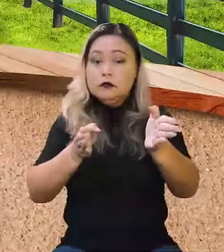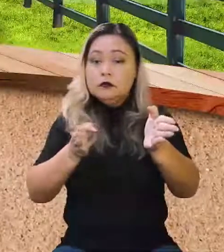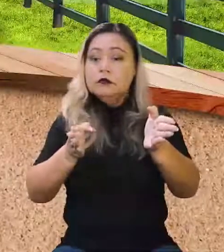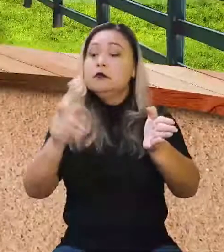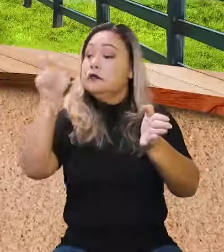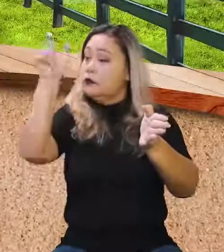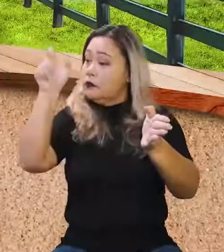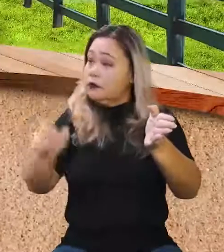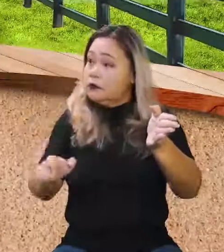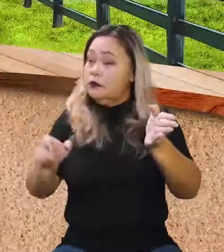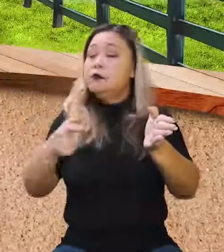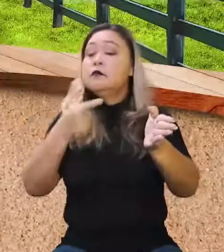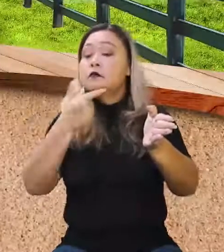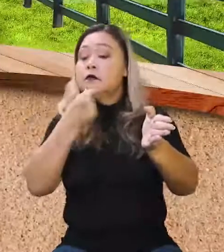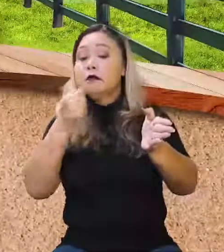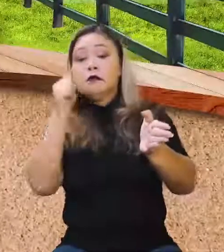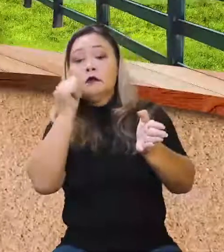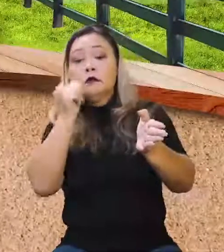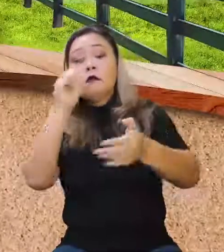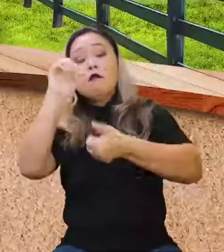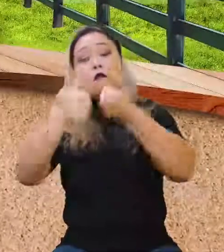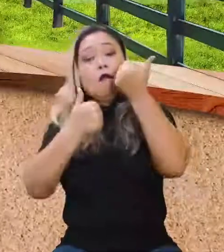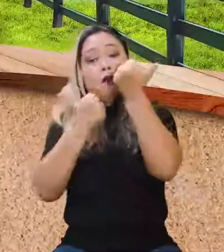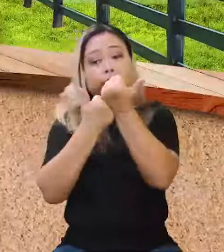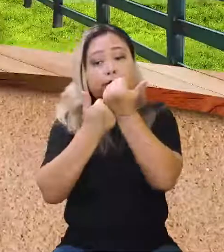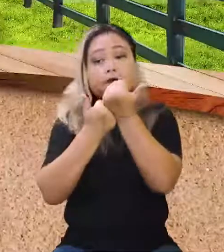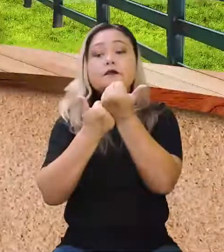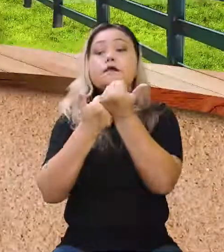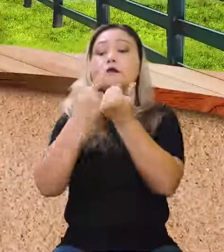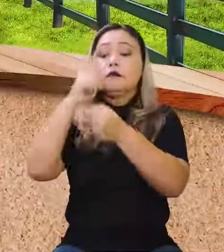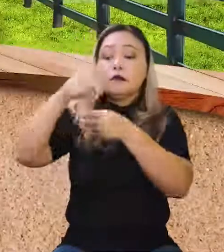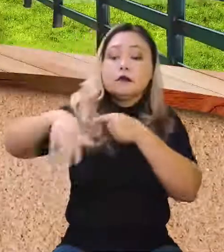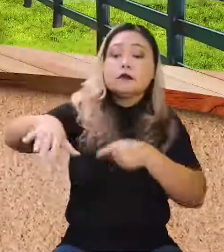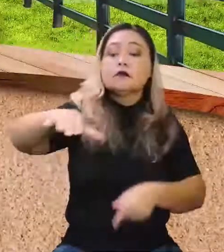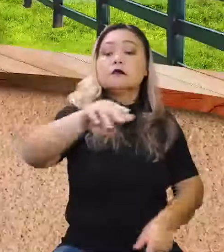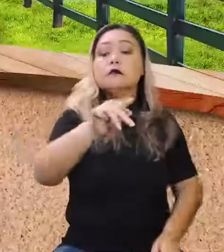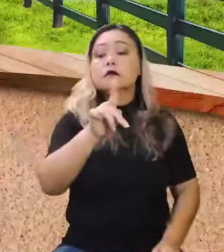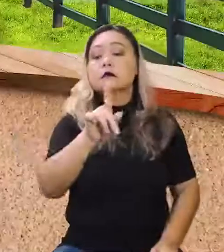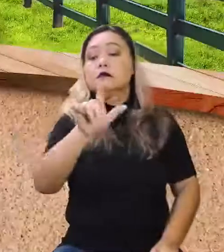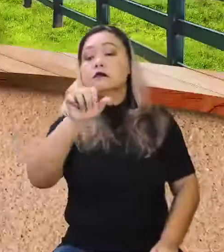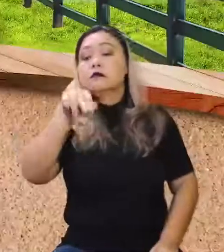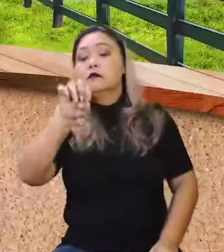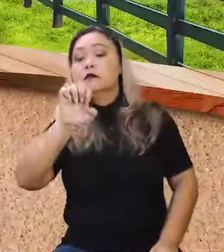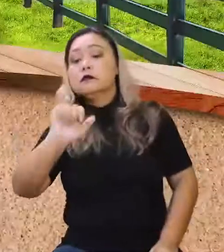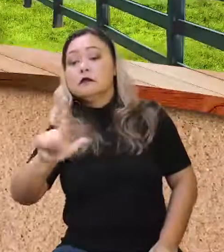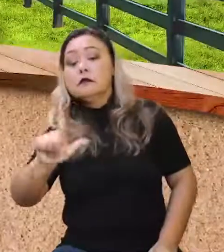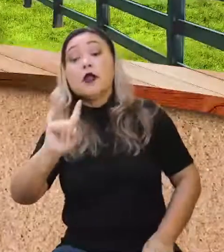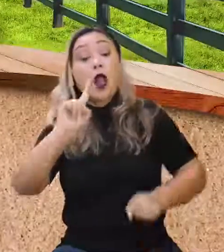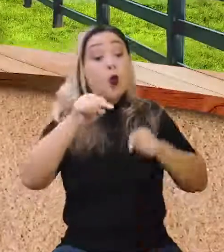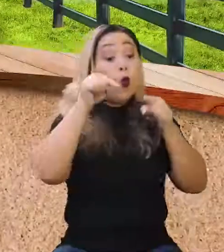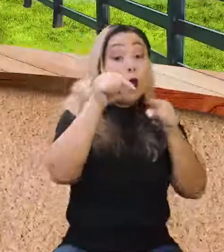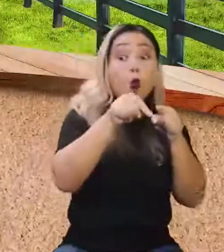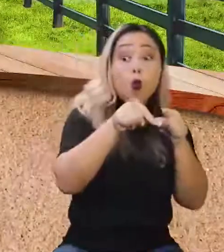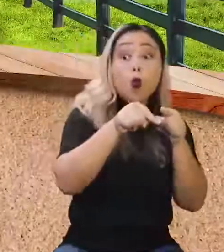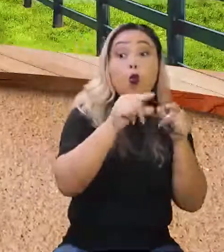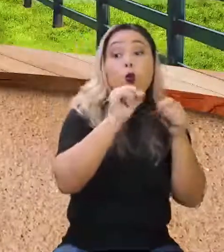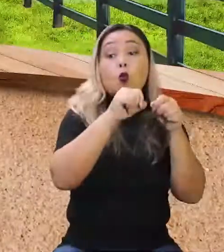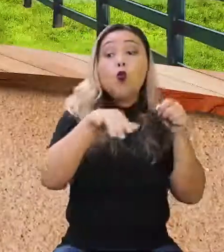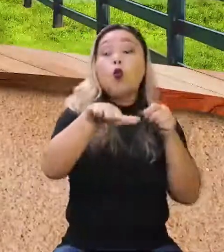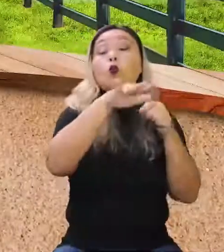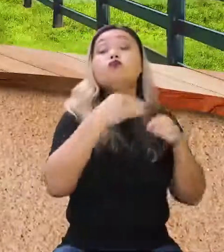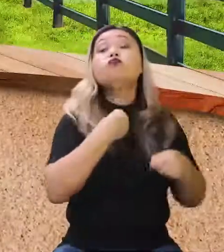os reprodutores, que vai substituir seu plantel, e depois você tem que ter o que vai produzir